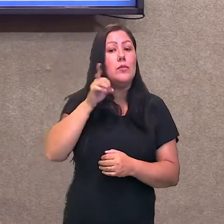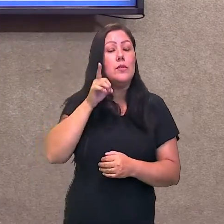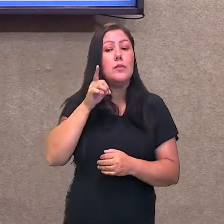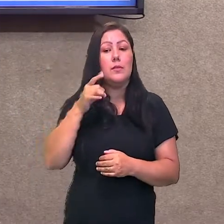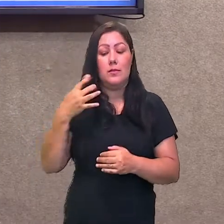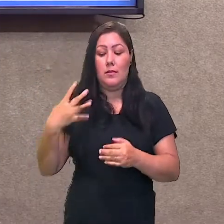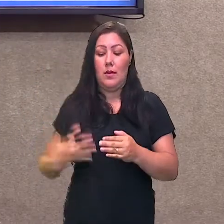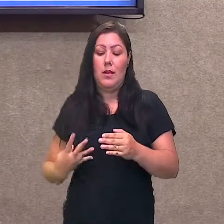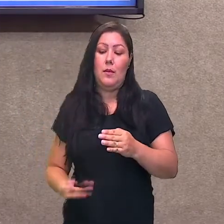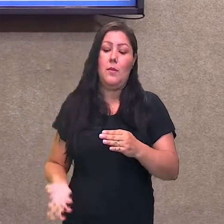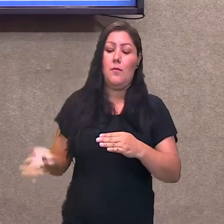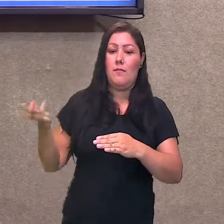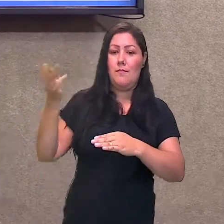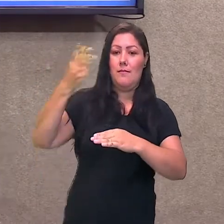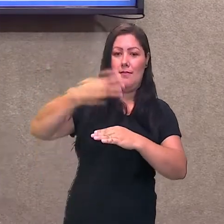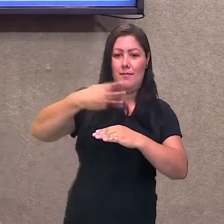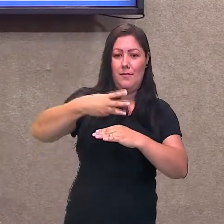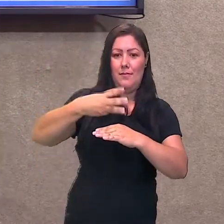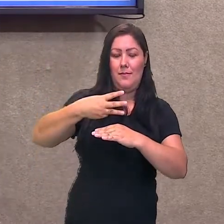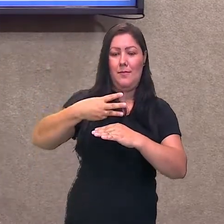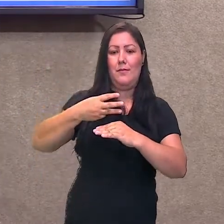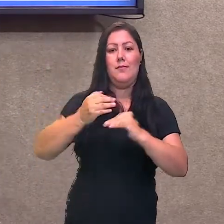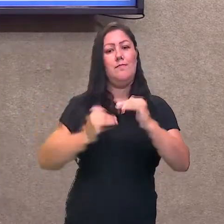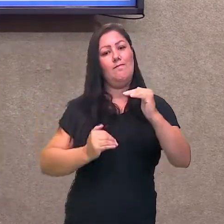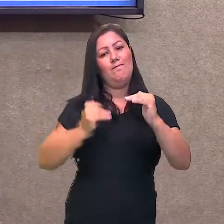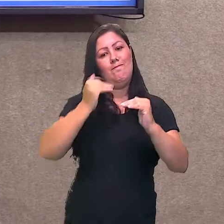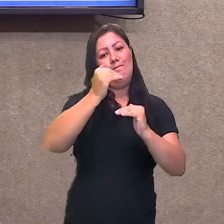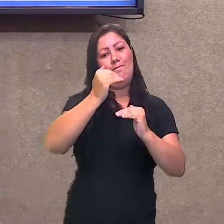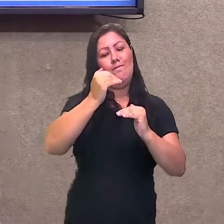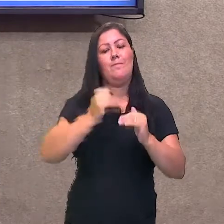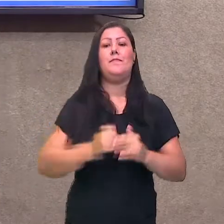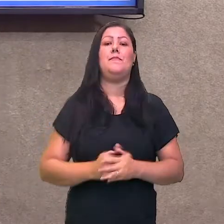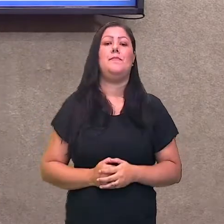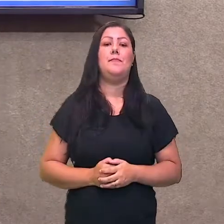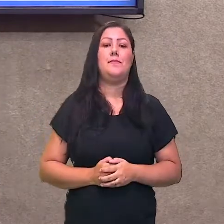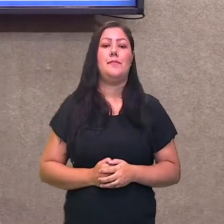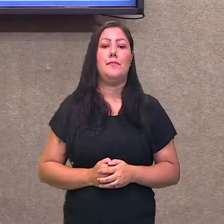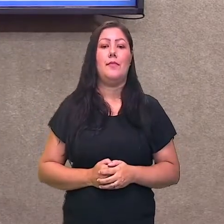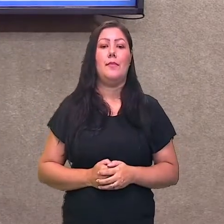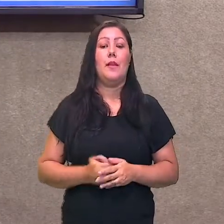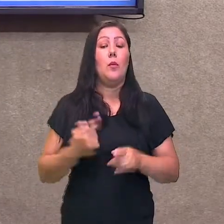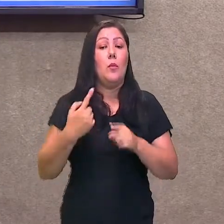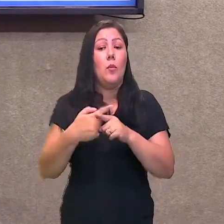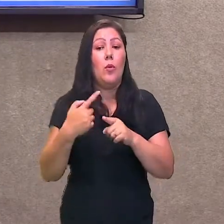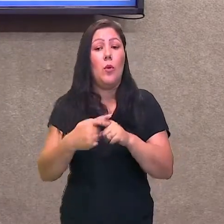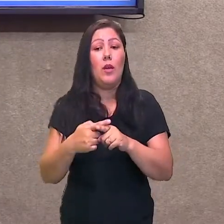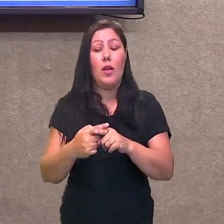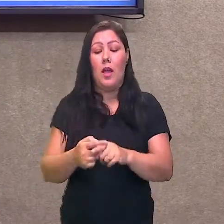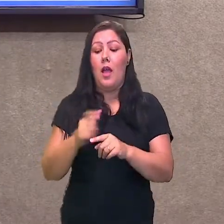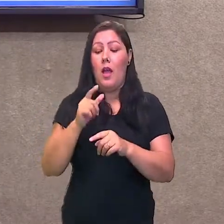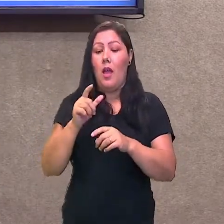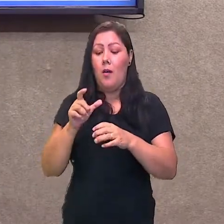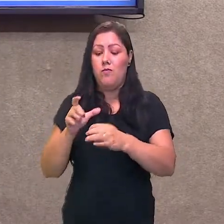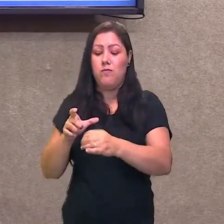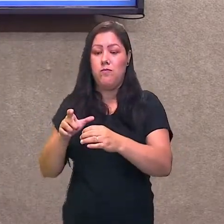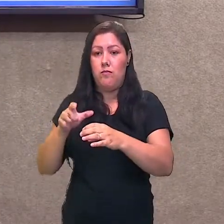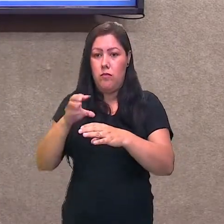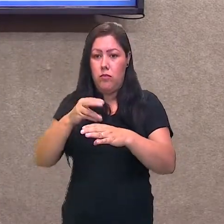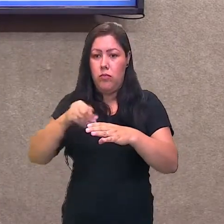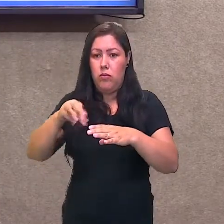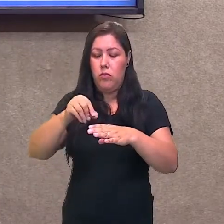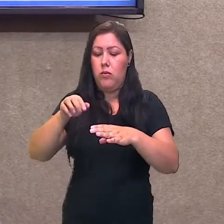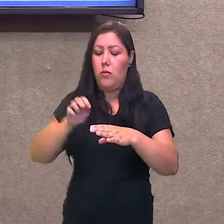Ok? Porque a China, algumas das ilhas estão se desagregando, estão